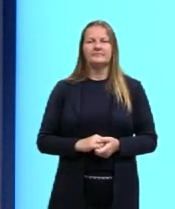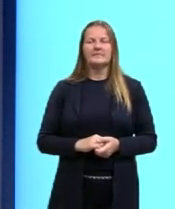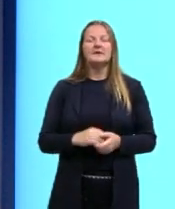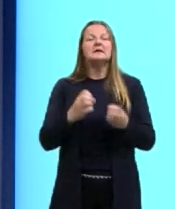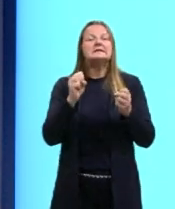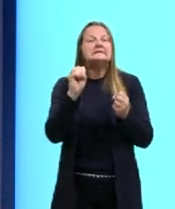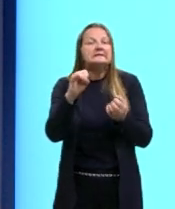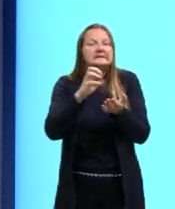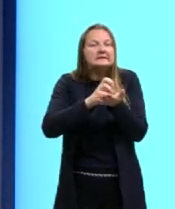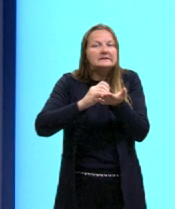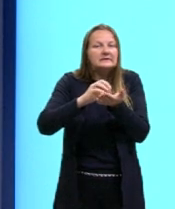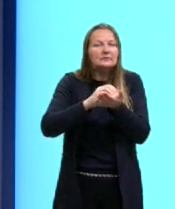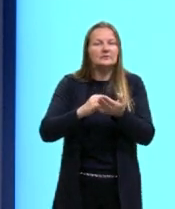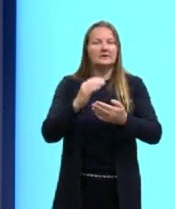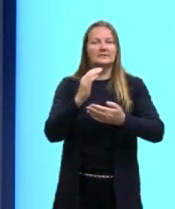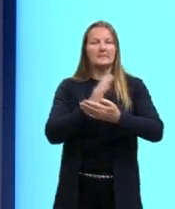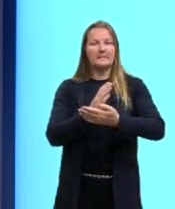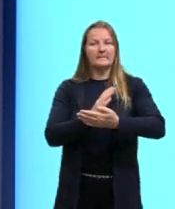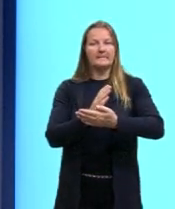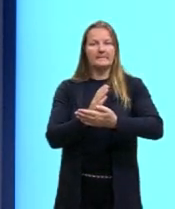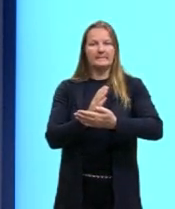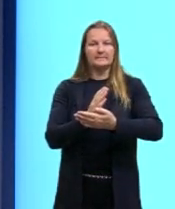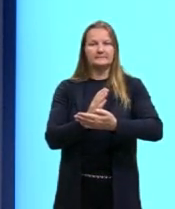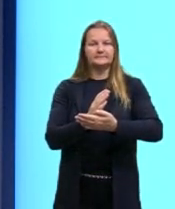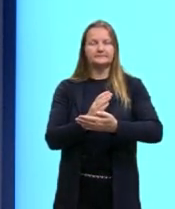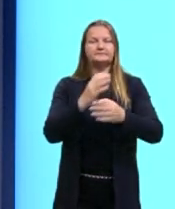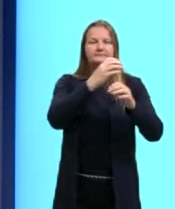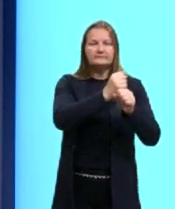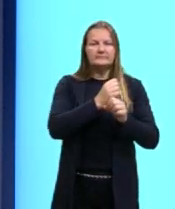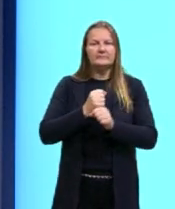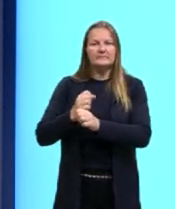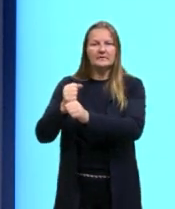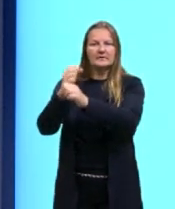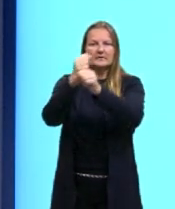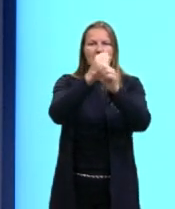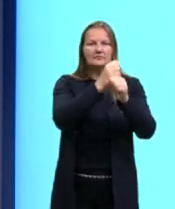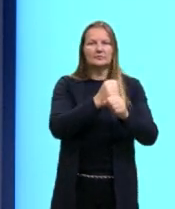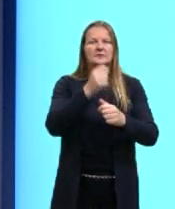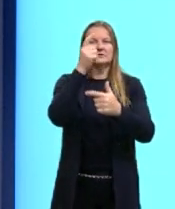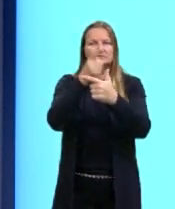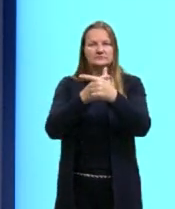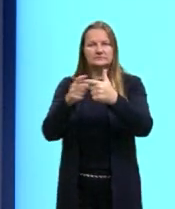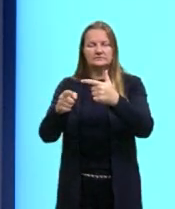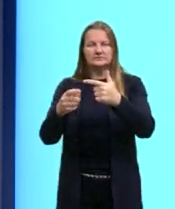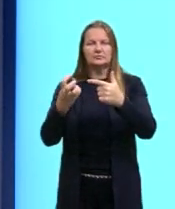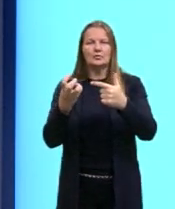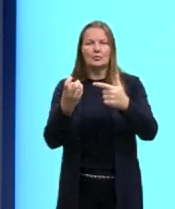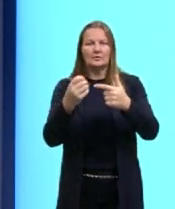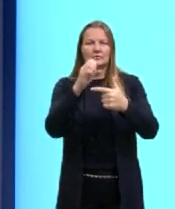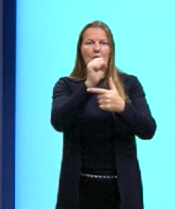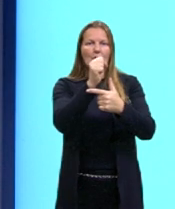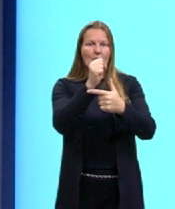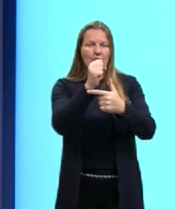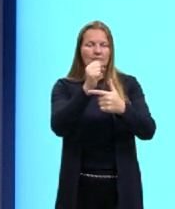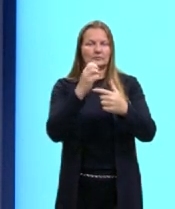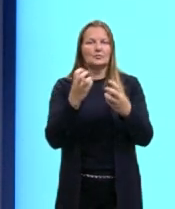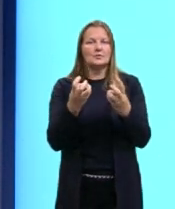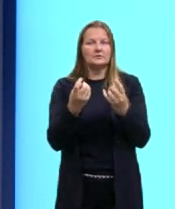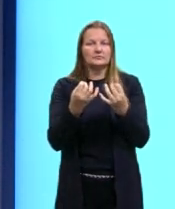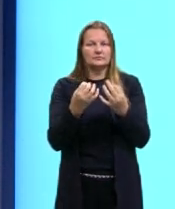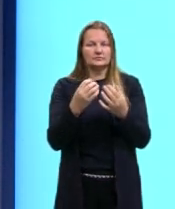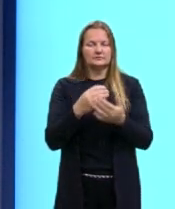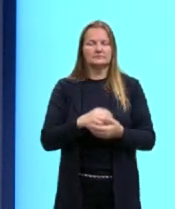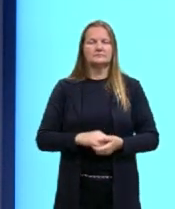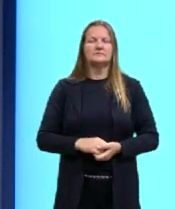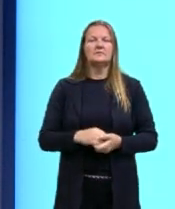nós calcularmos a média a média soma então todos os valores e divide por 8 que era a quantidade de termos